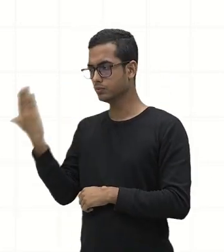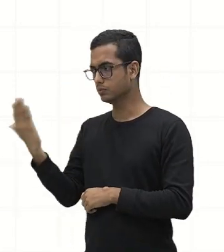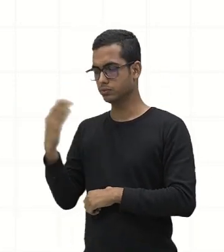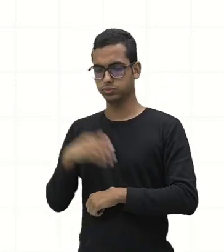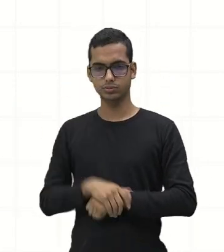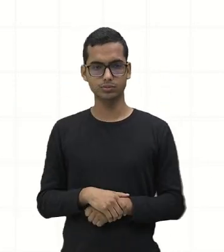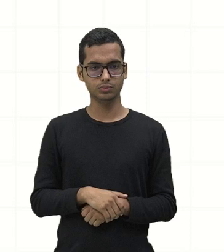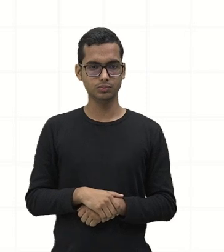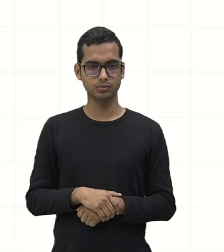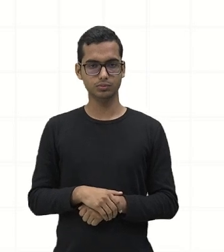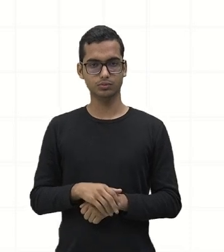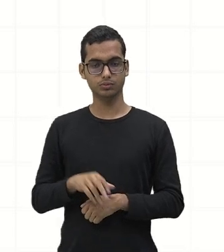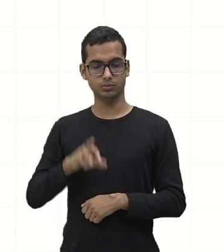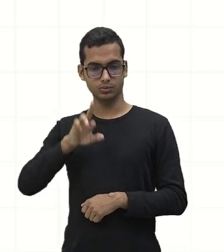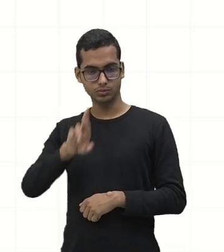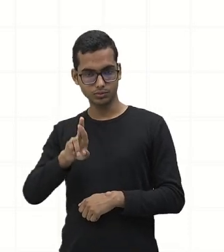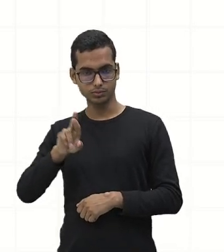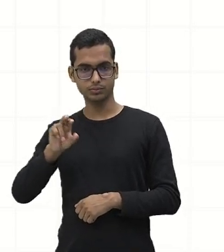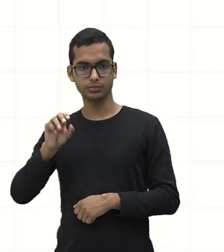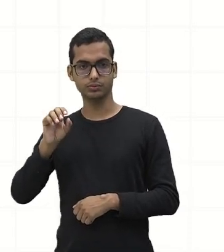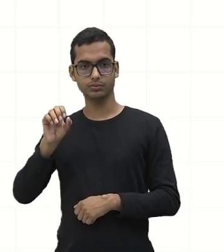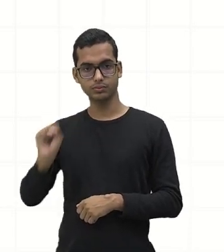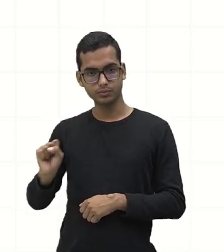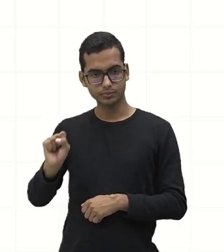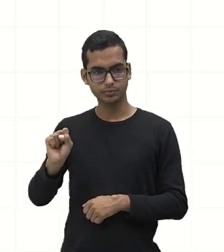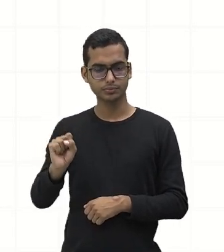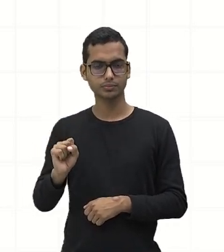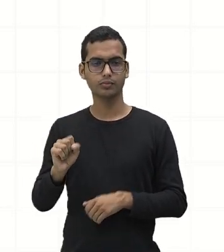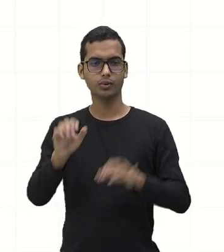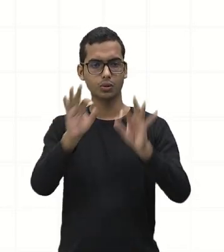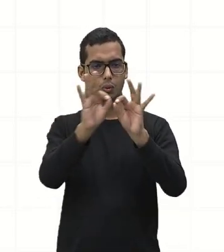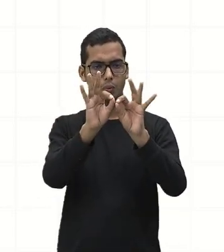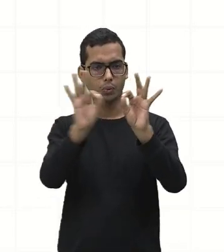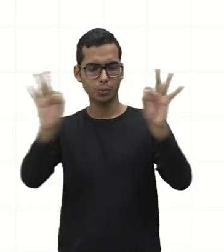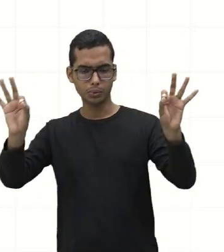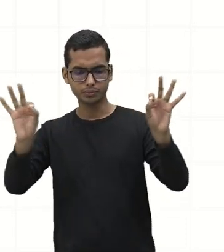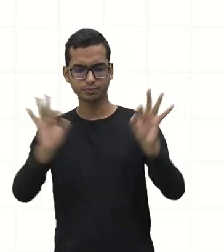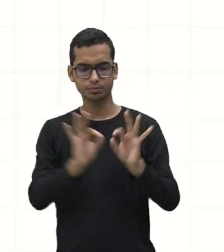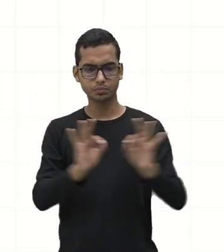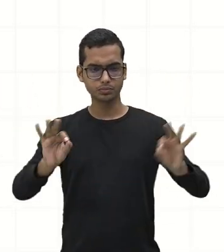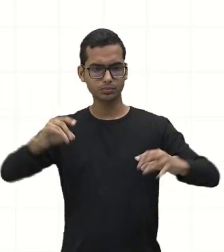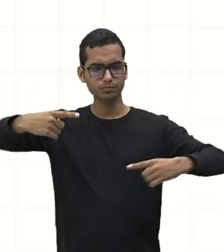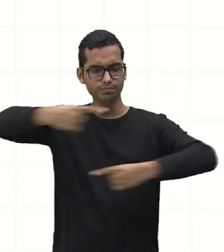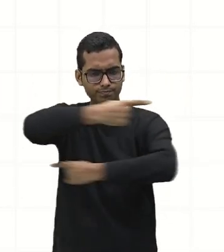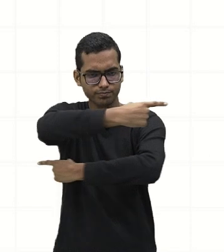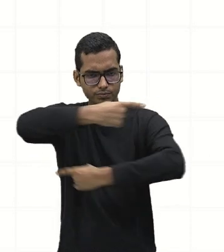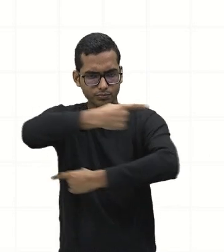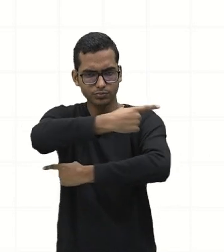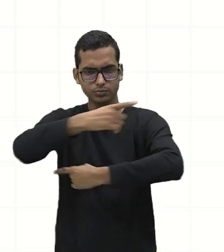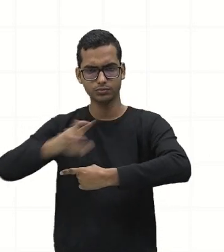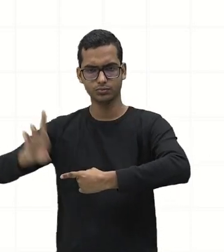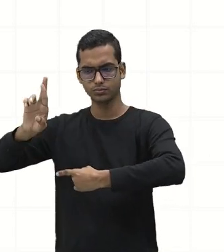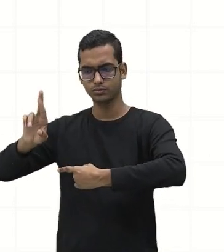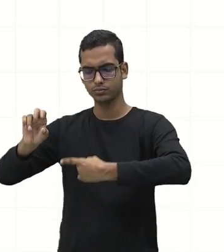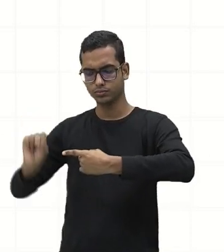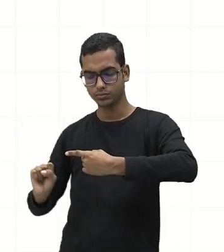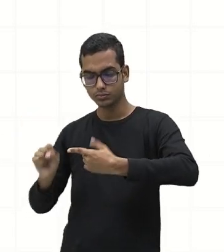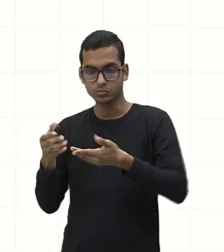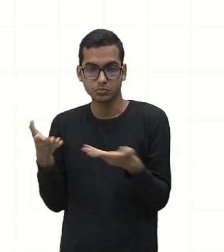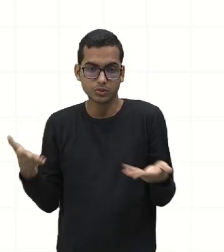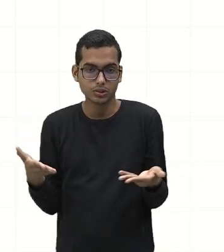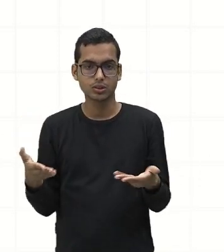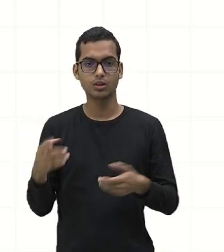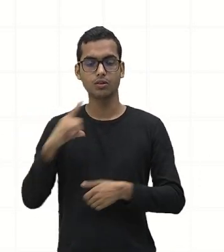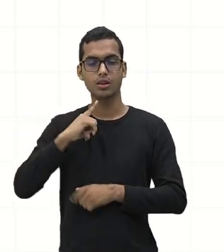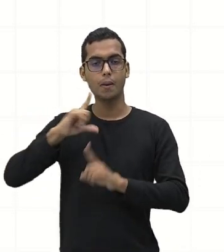a minha reta R e a minha reta S, e aí eu vou determinar mais algumas retas